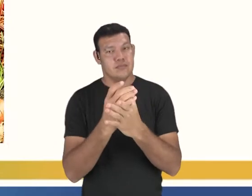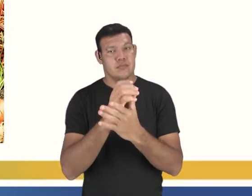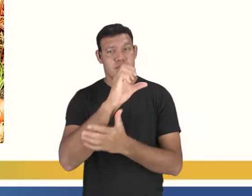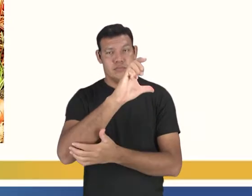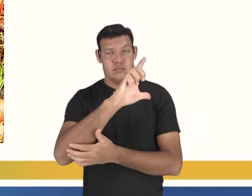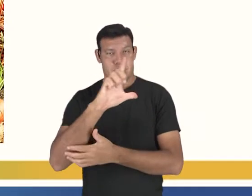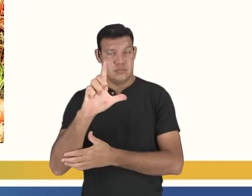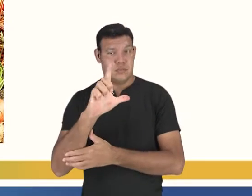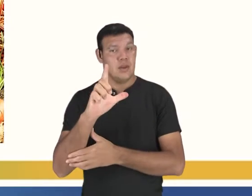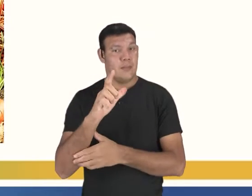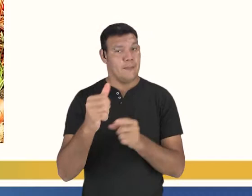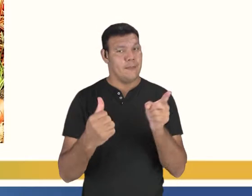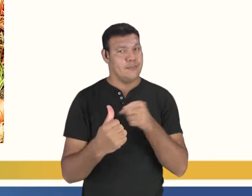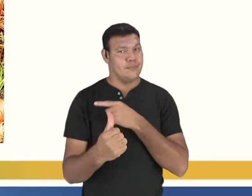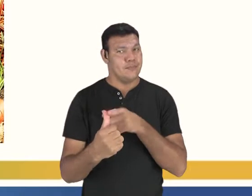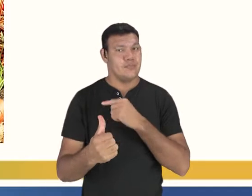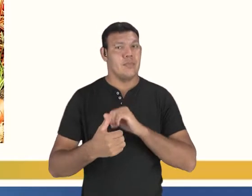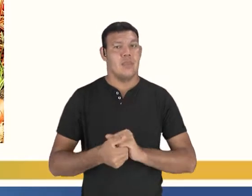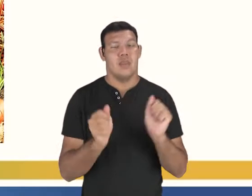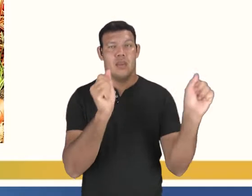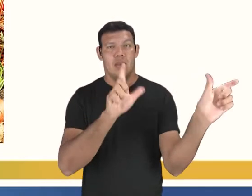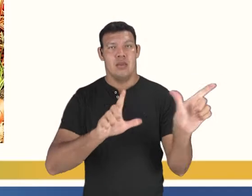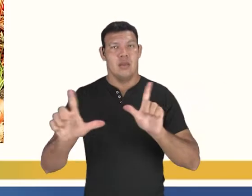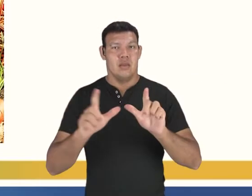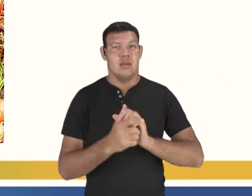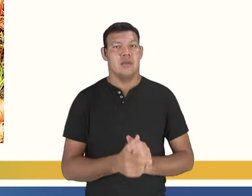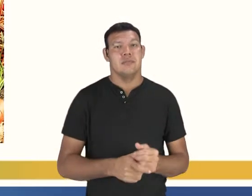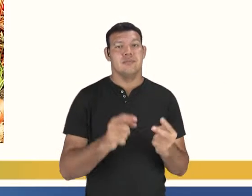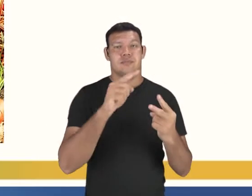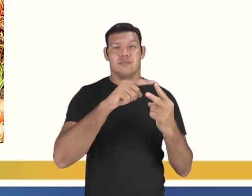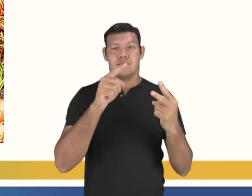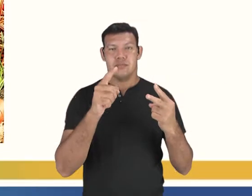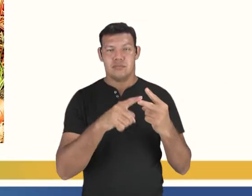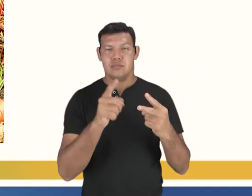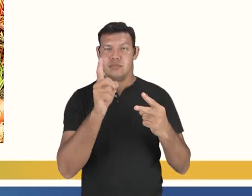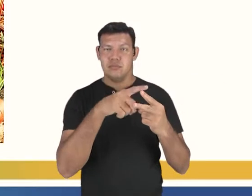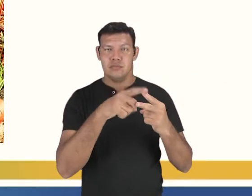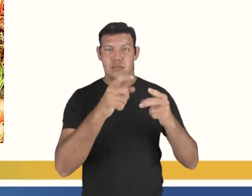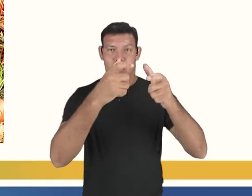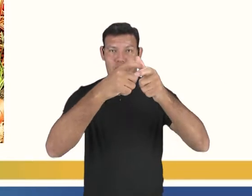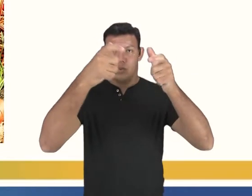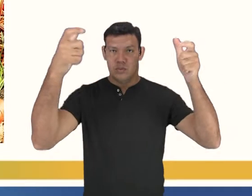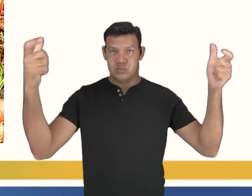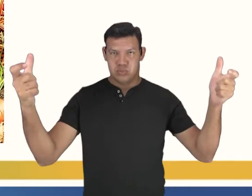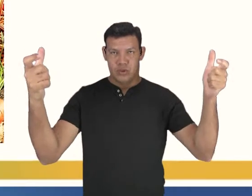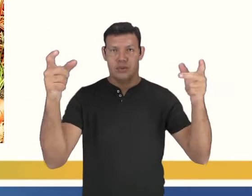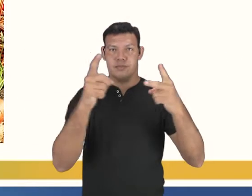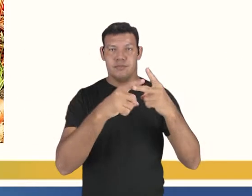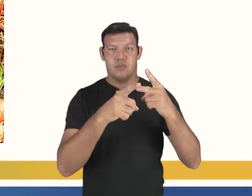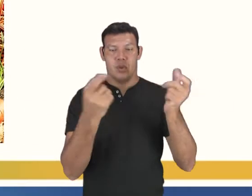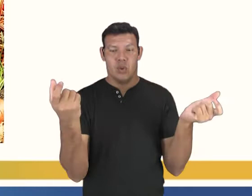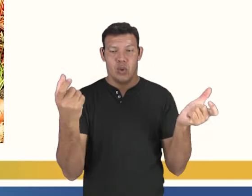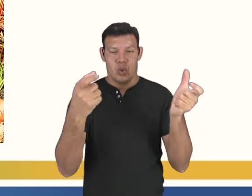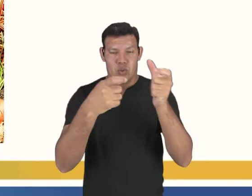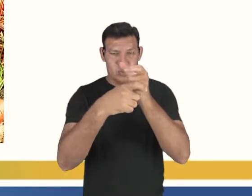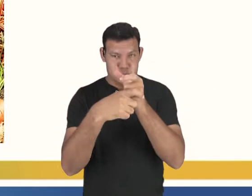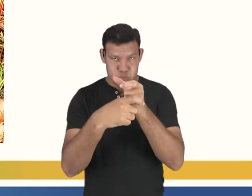Primeiramente. Então, acompanhe comigo na telinha. Nós temos dois grupos de nutrientes, os macronutrientes e os